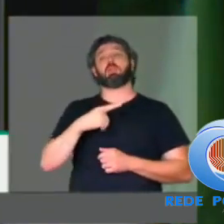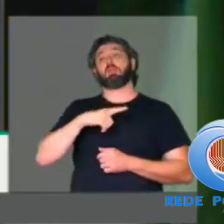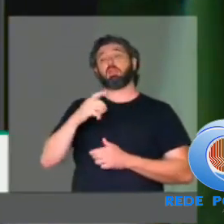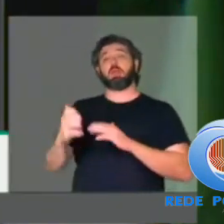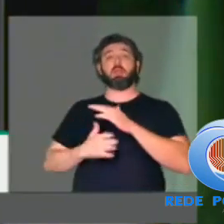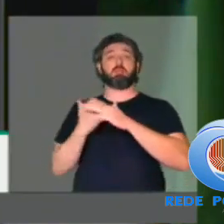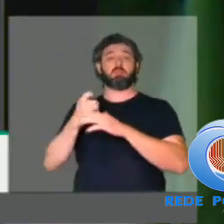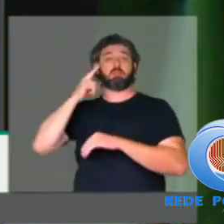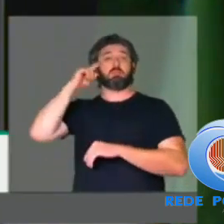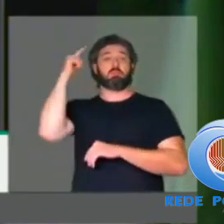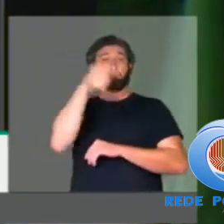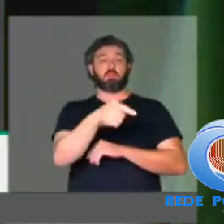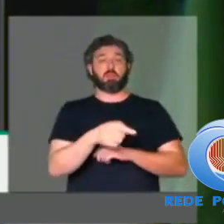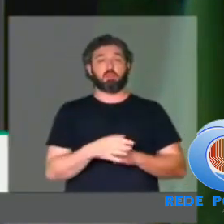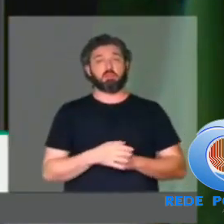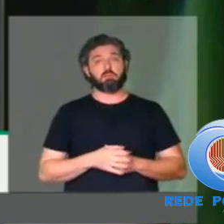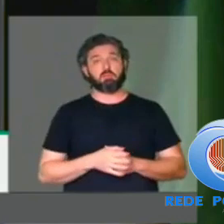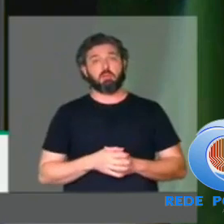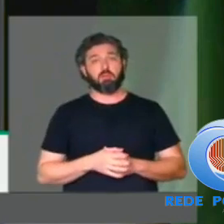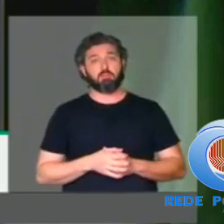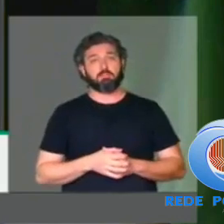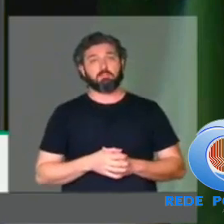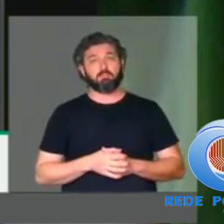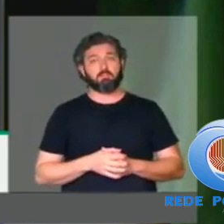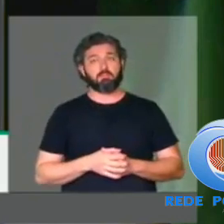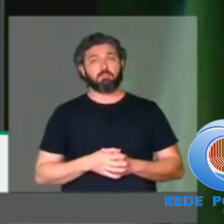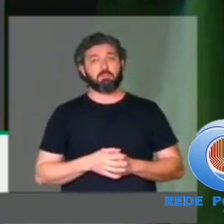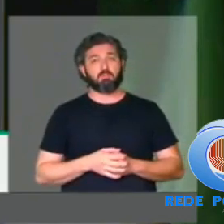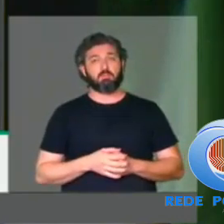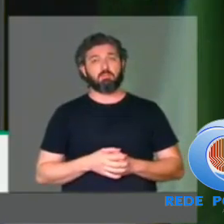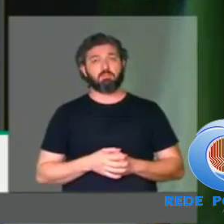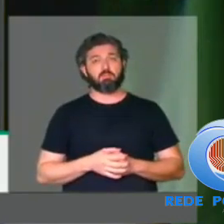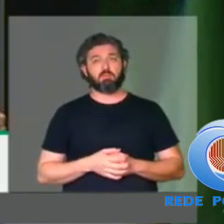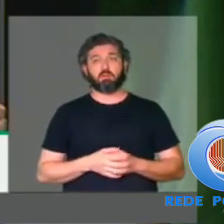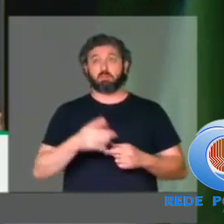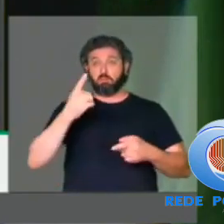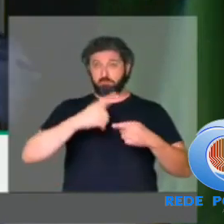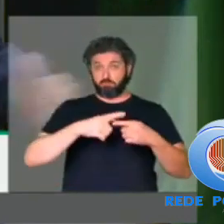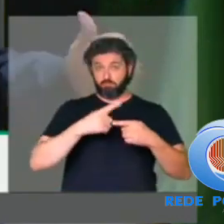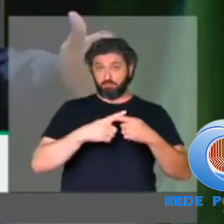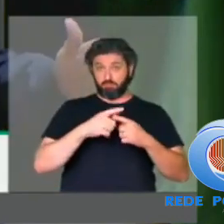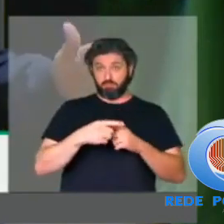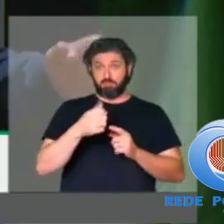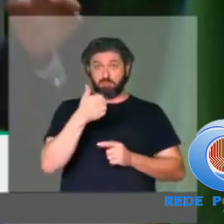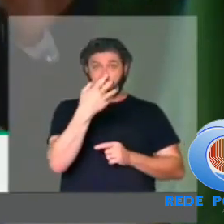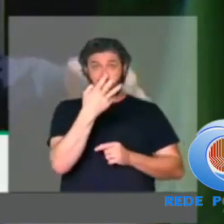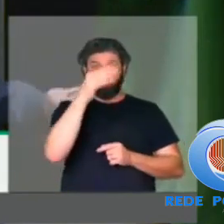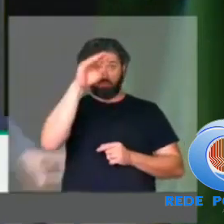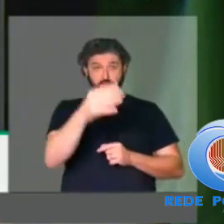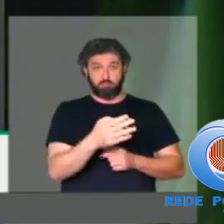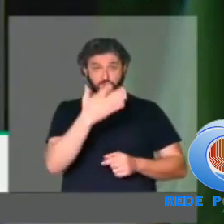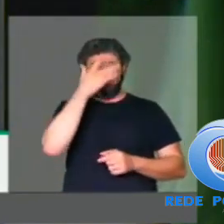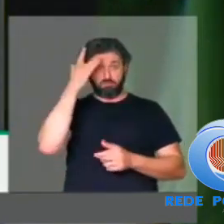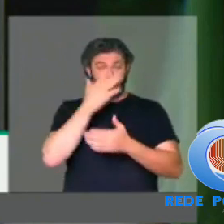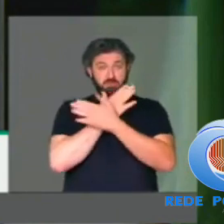vontade do seu patrão, do empregador. Porque com 14 milhões de